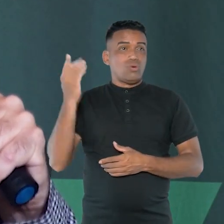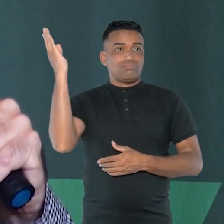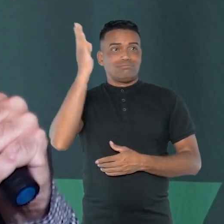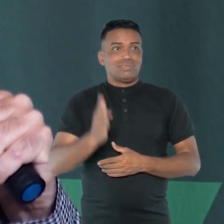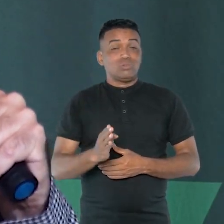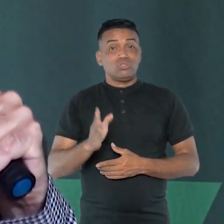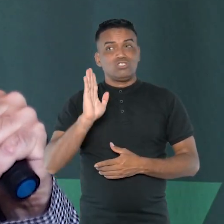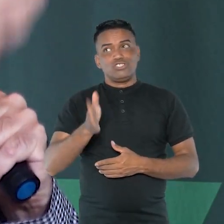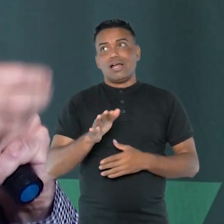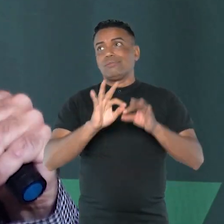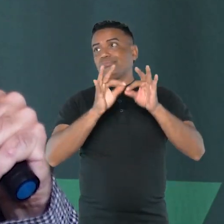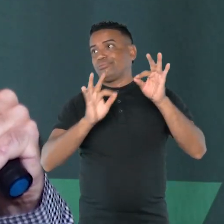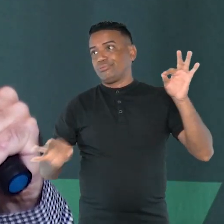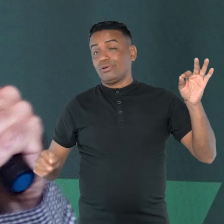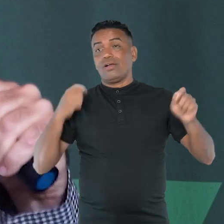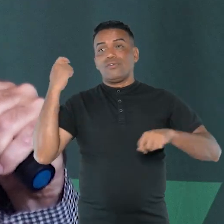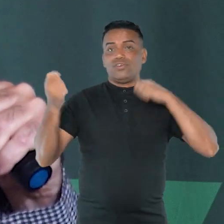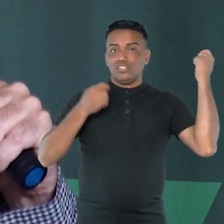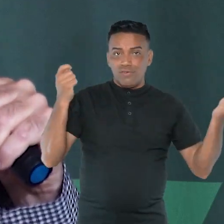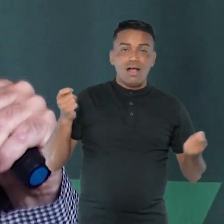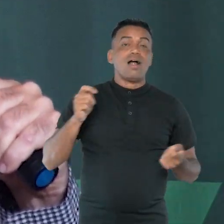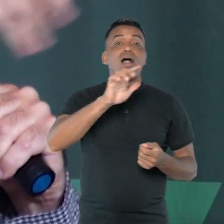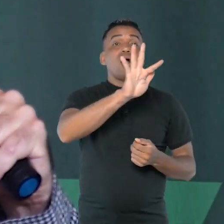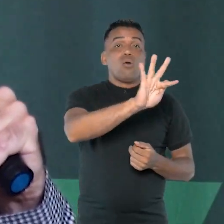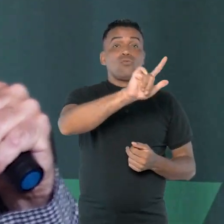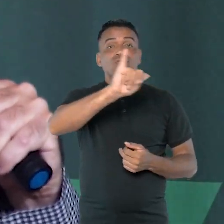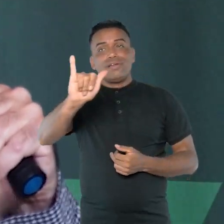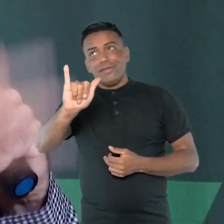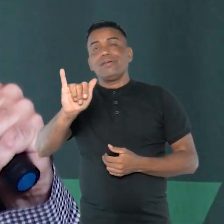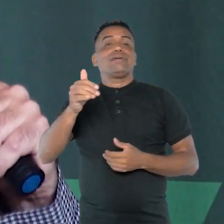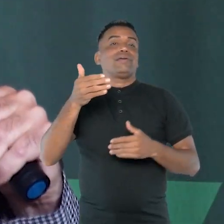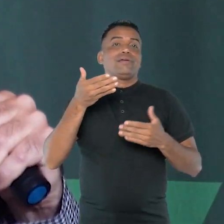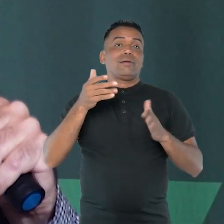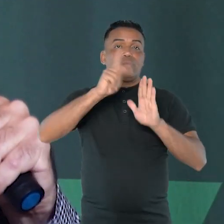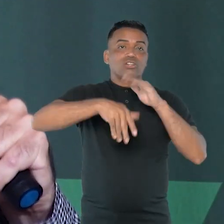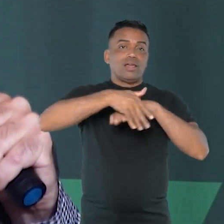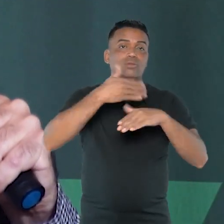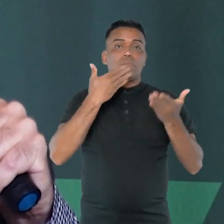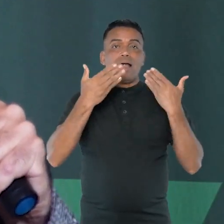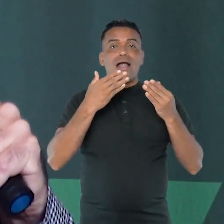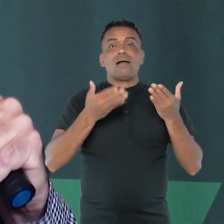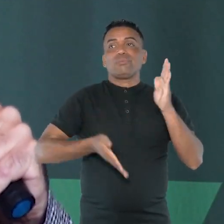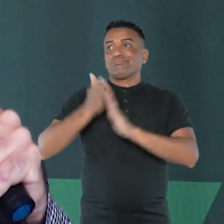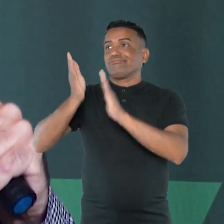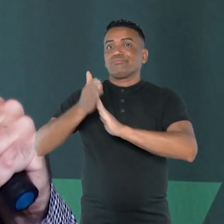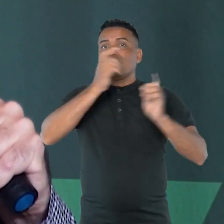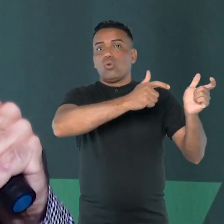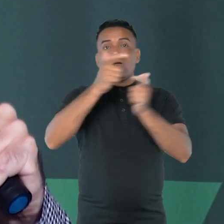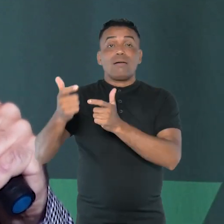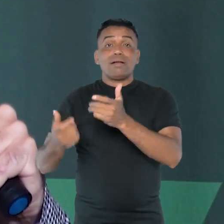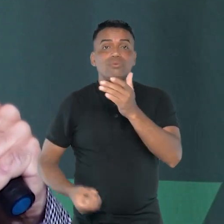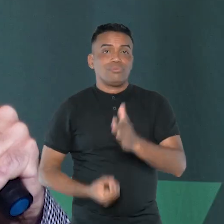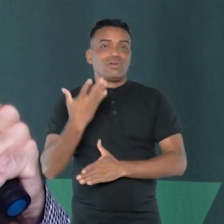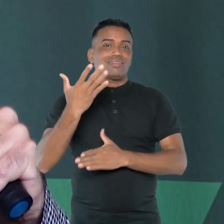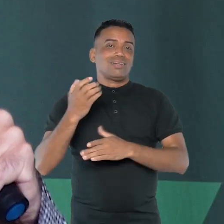mais que já tenha se estendido para os festivais literários, ele ter levado Sempre o Papo para outros lugares, mas ele é um produto, né, mineiro. E assim, seria um